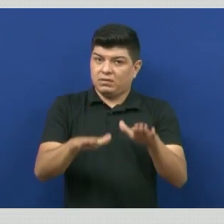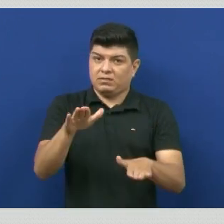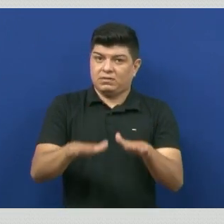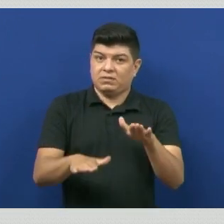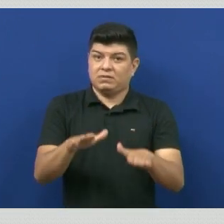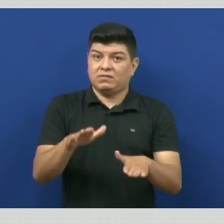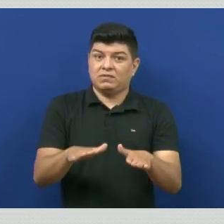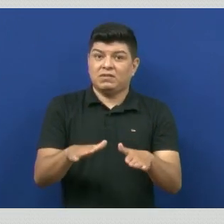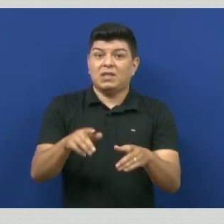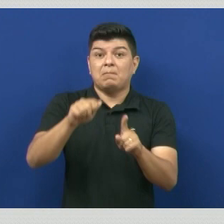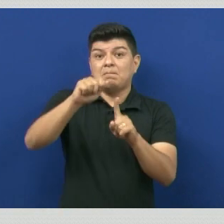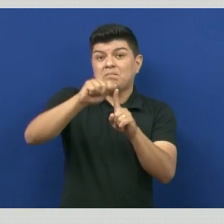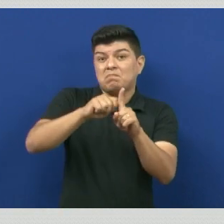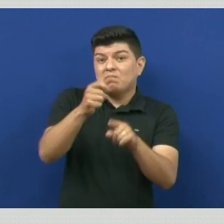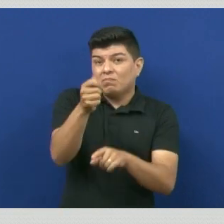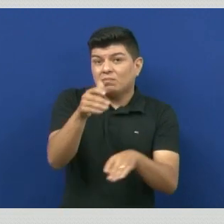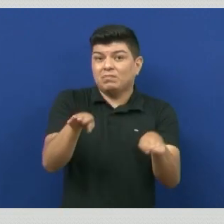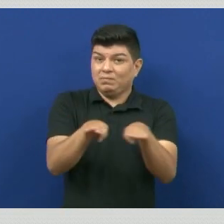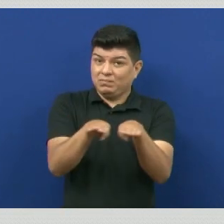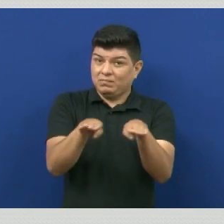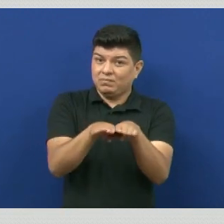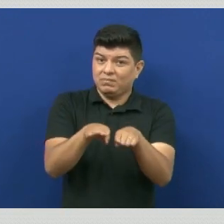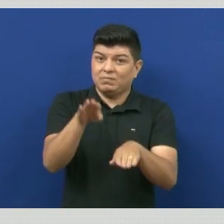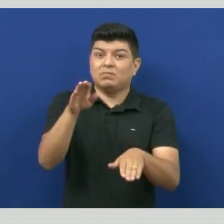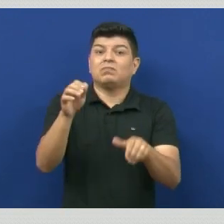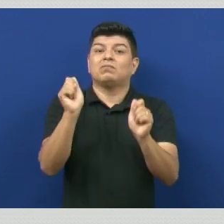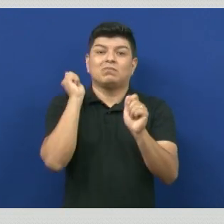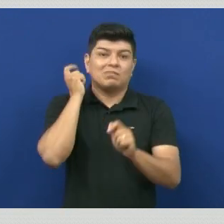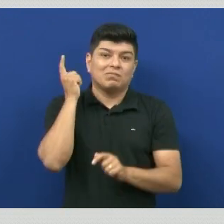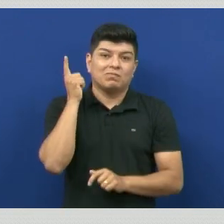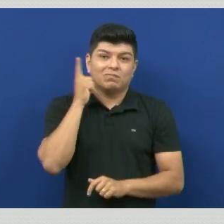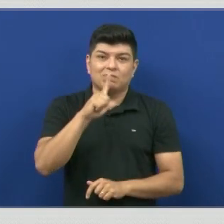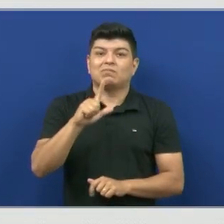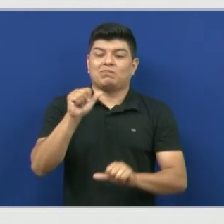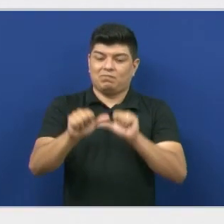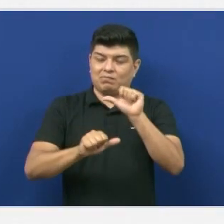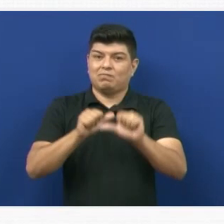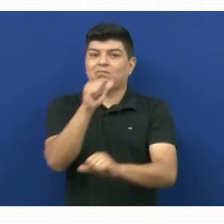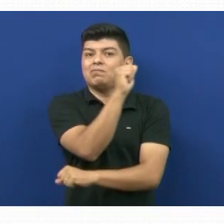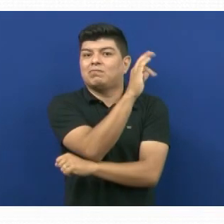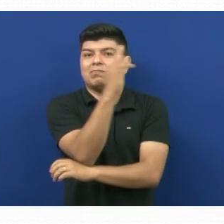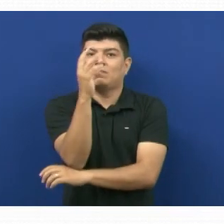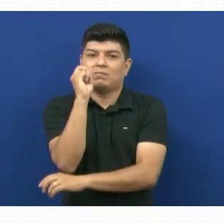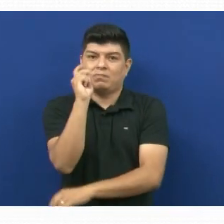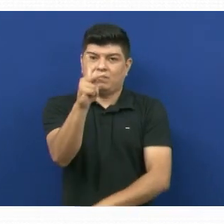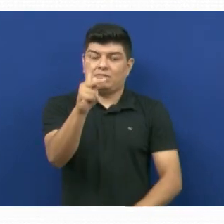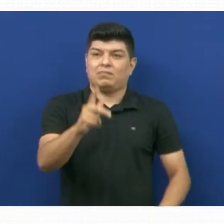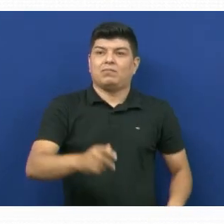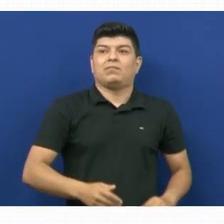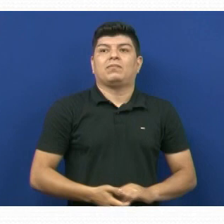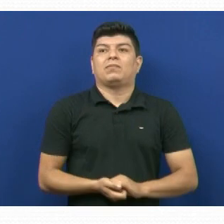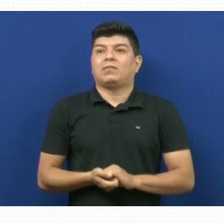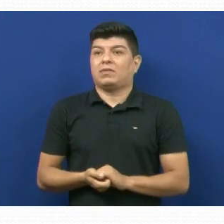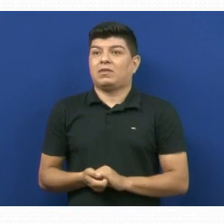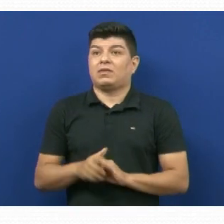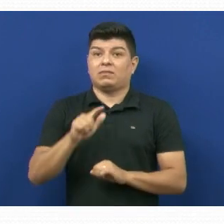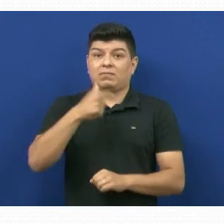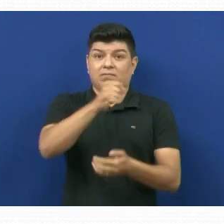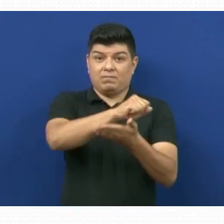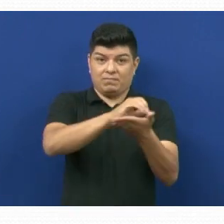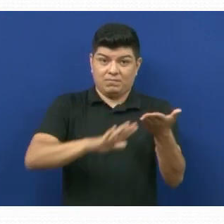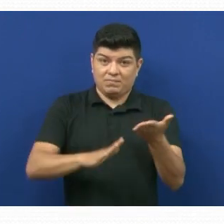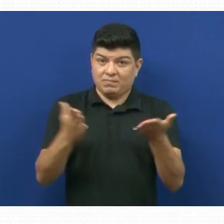em poucos meses, nós conseguimos modificar uma paisagem, tá ok? Vamos para os